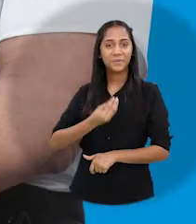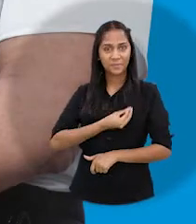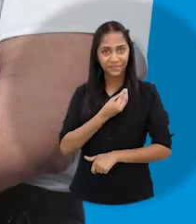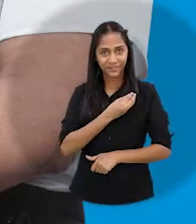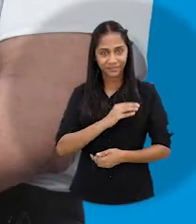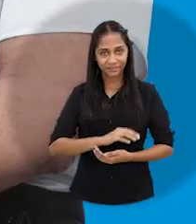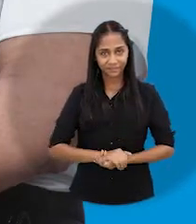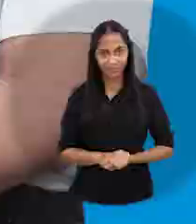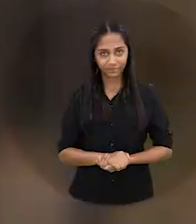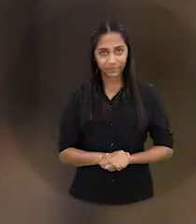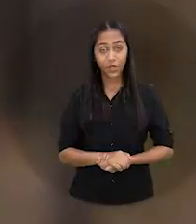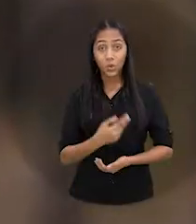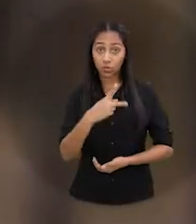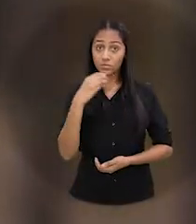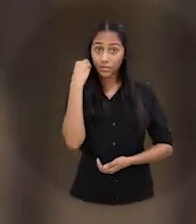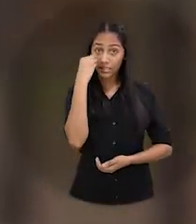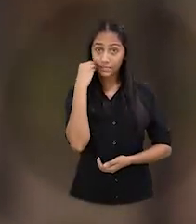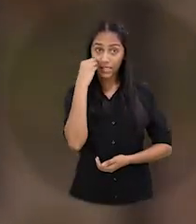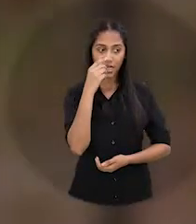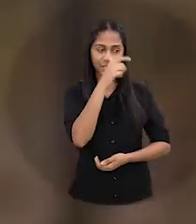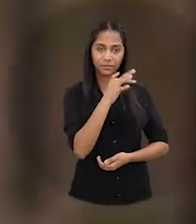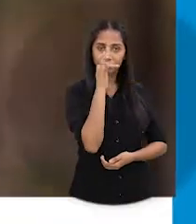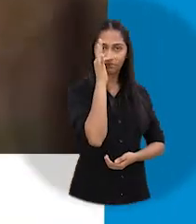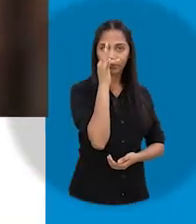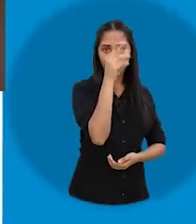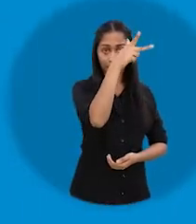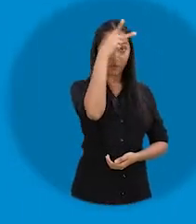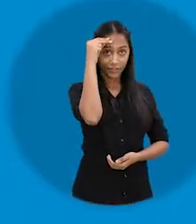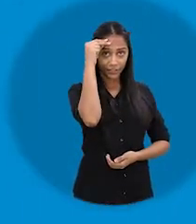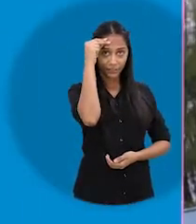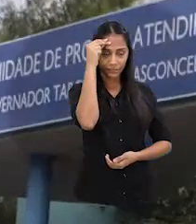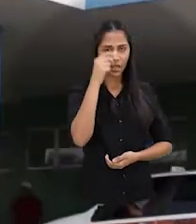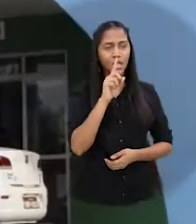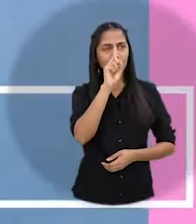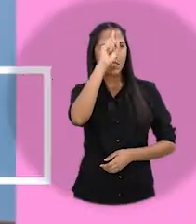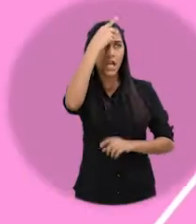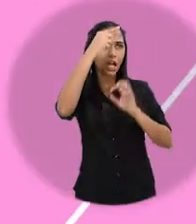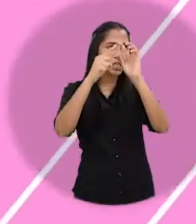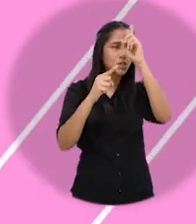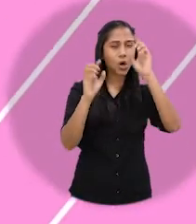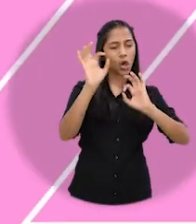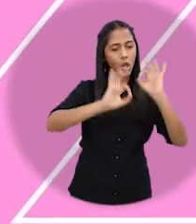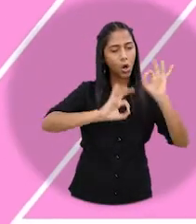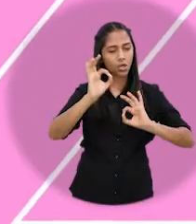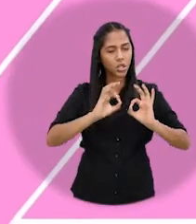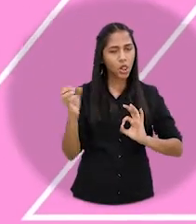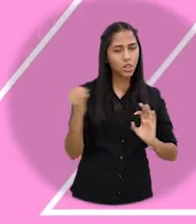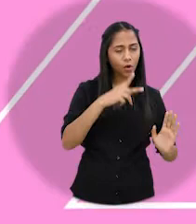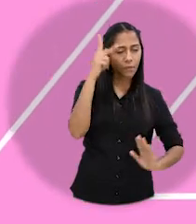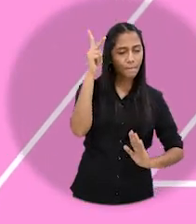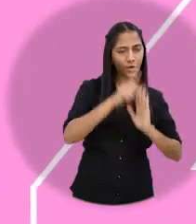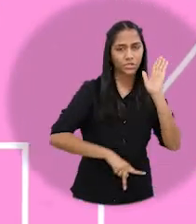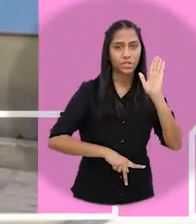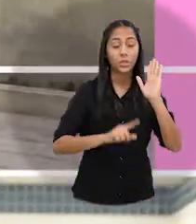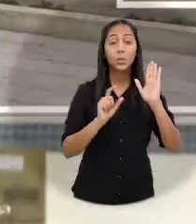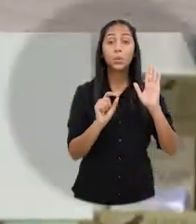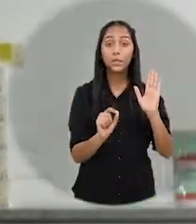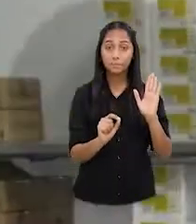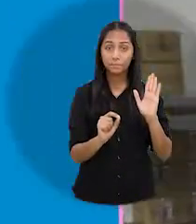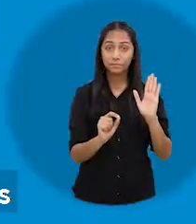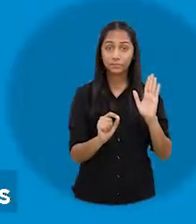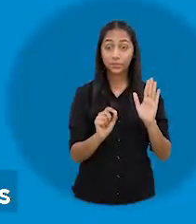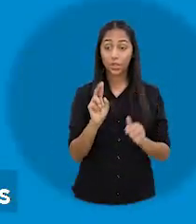vida. Com sua experiência, a prefeita Rosalba Ciarlini idealizou e fez uma nova fórmula de